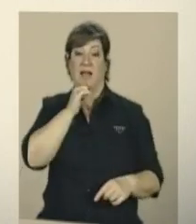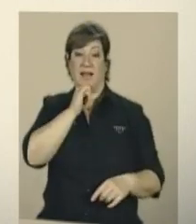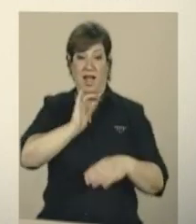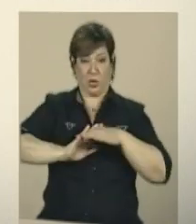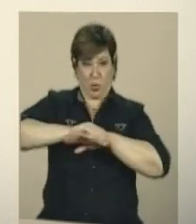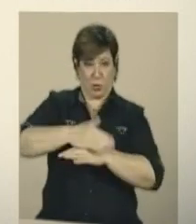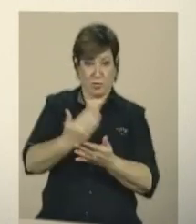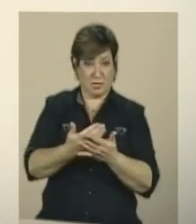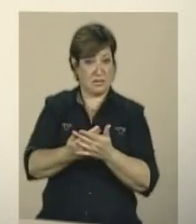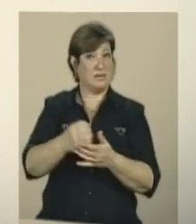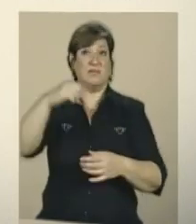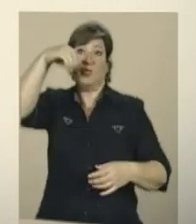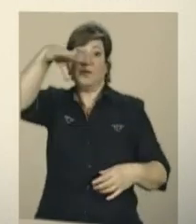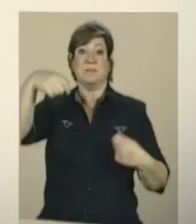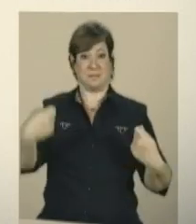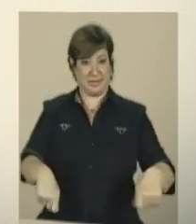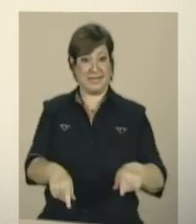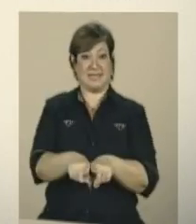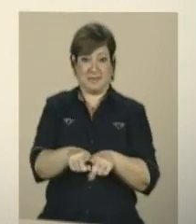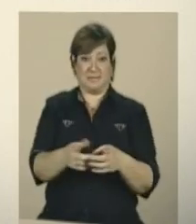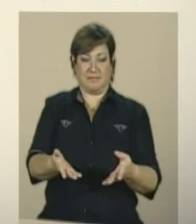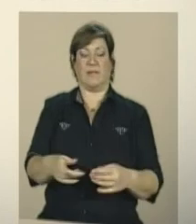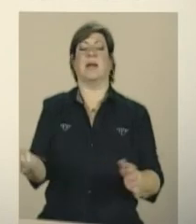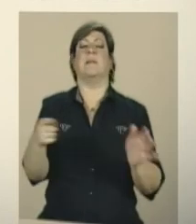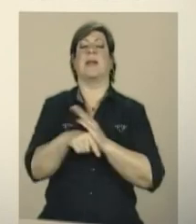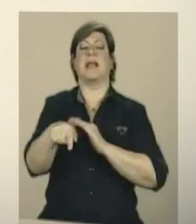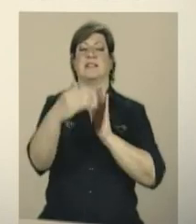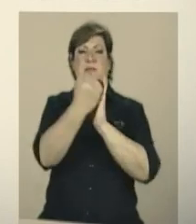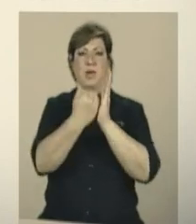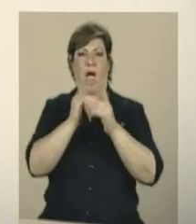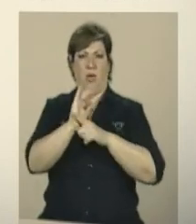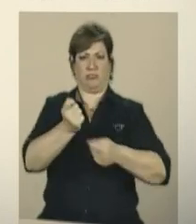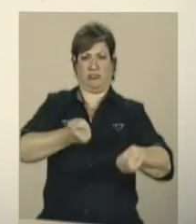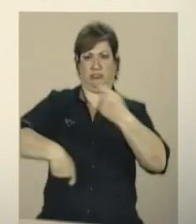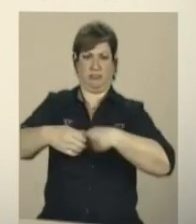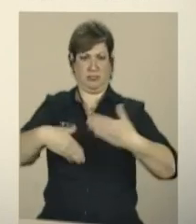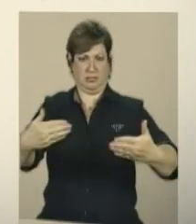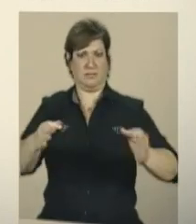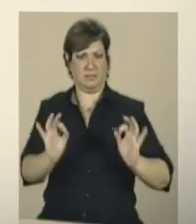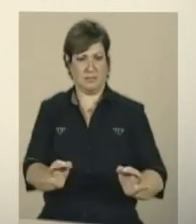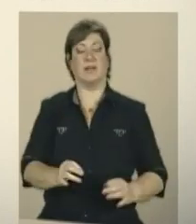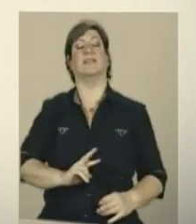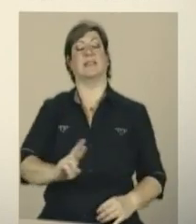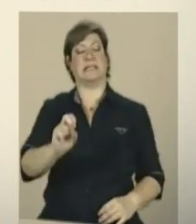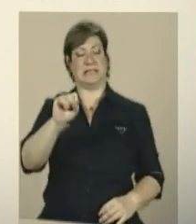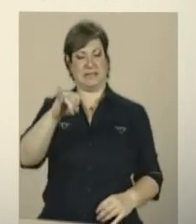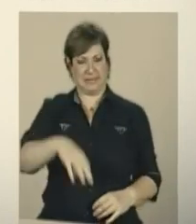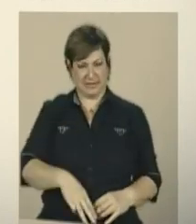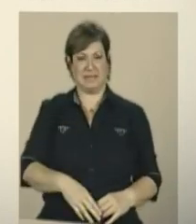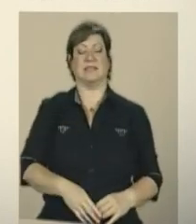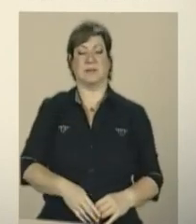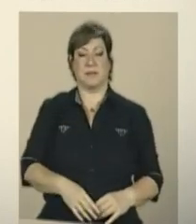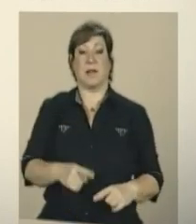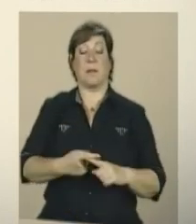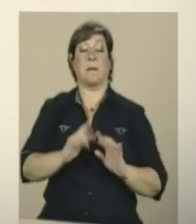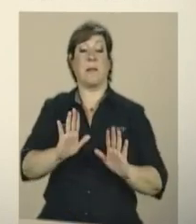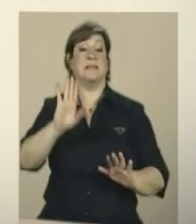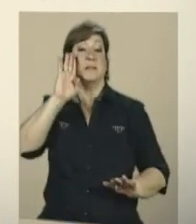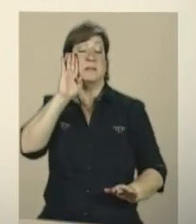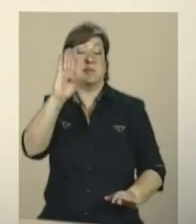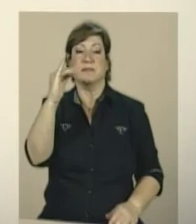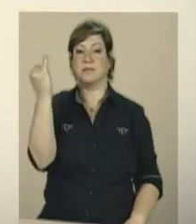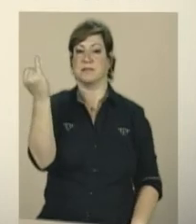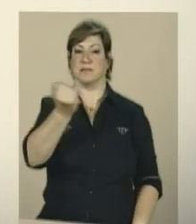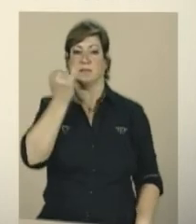luz então presidenta um programa como esse acaba impulsionando a economia impulsiona a economia sim Luci mas